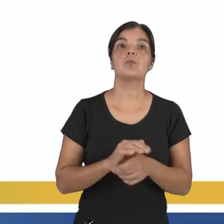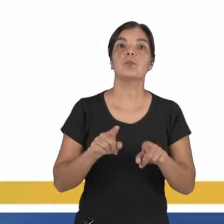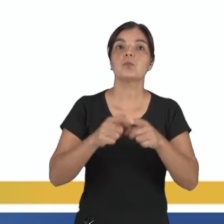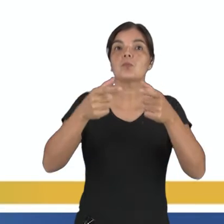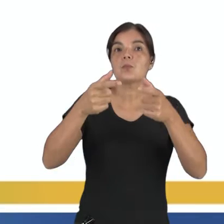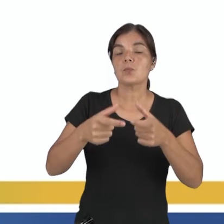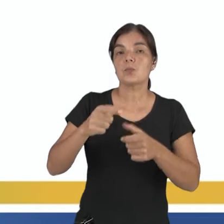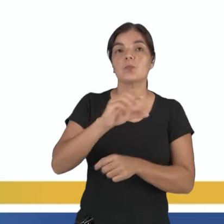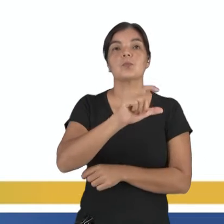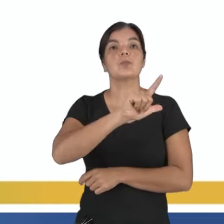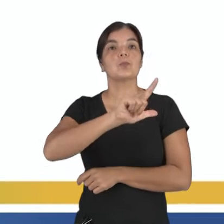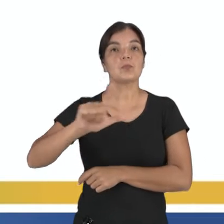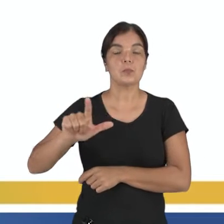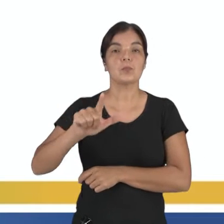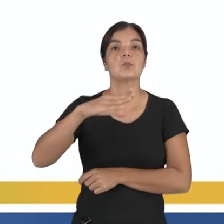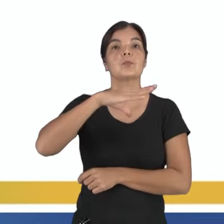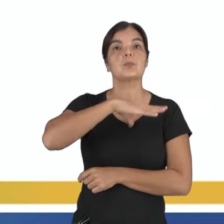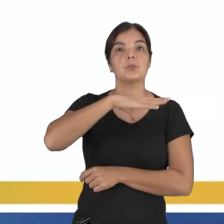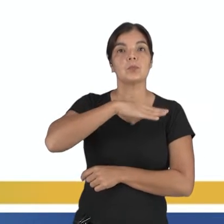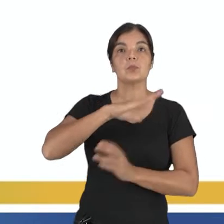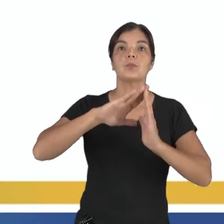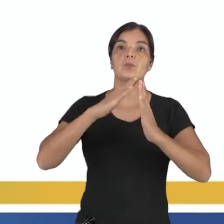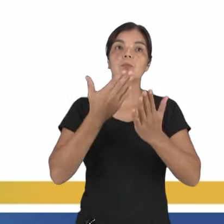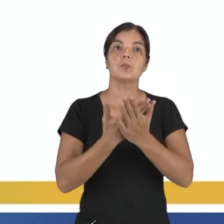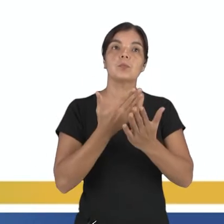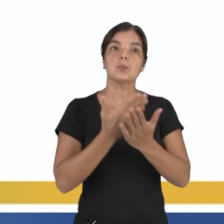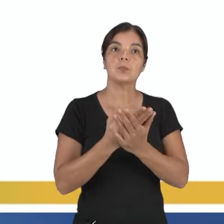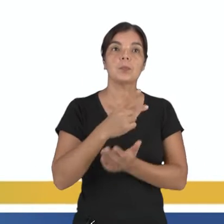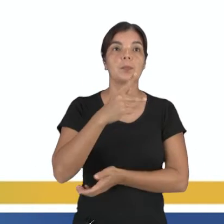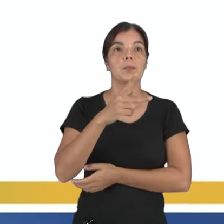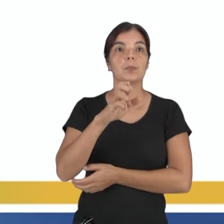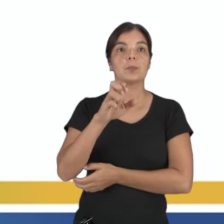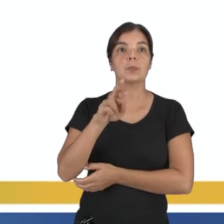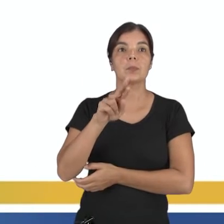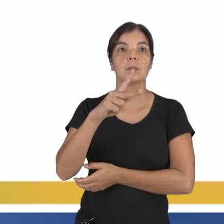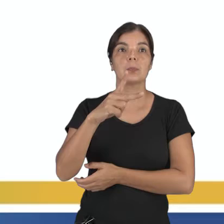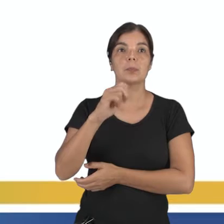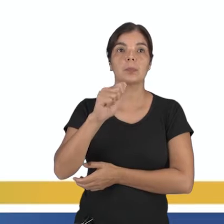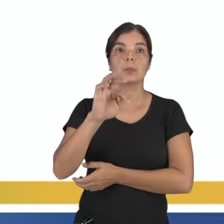Ginásio localizado na parte leste da cidade, sua escola foi chamada de